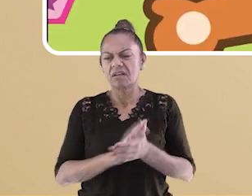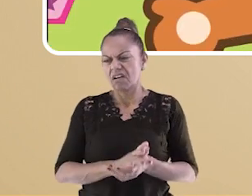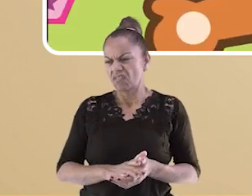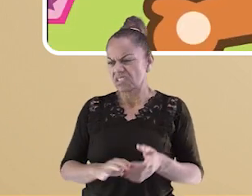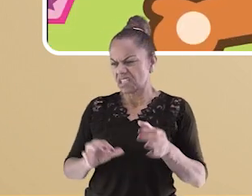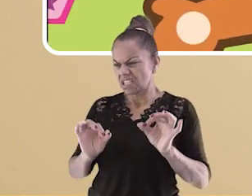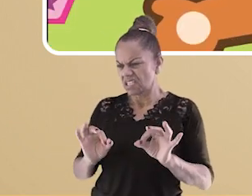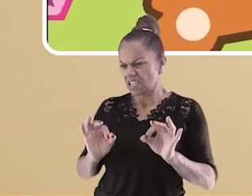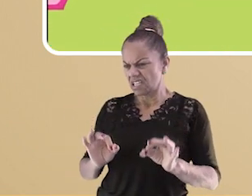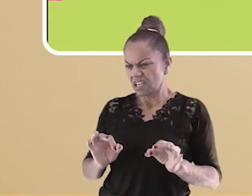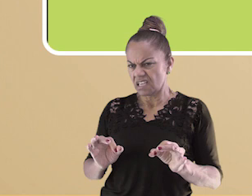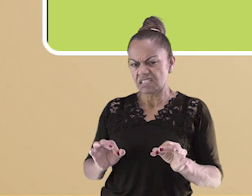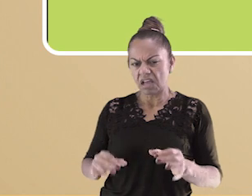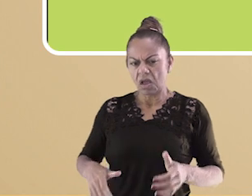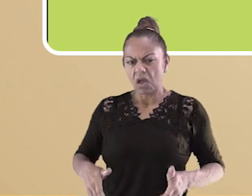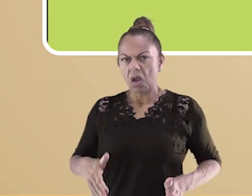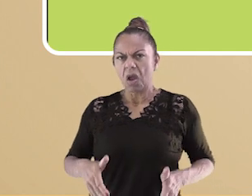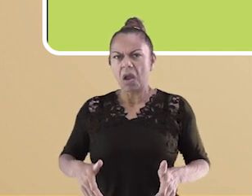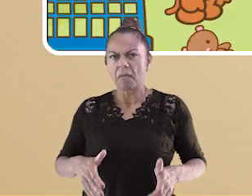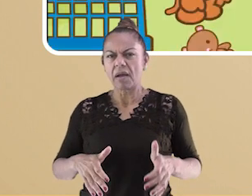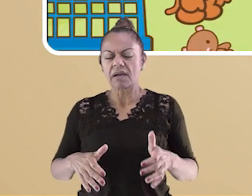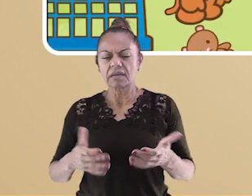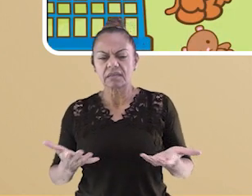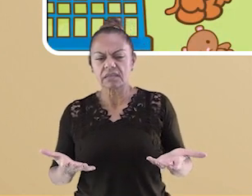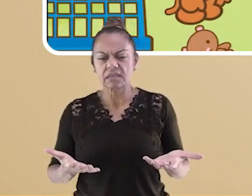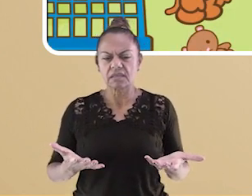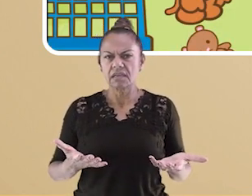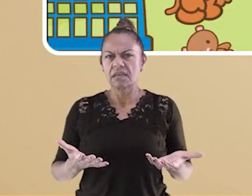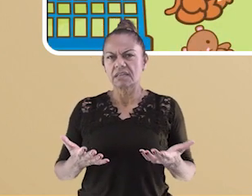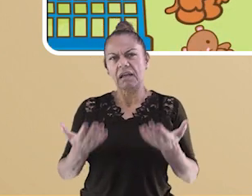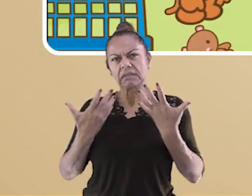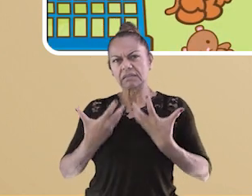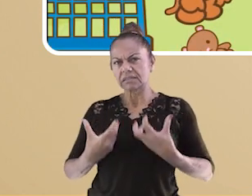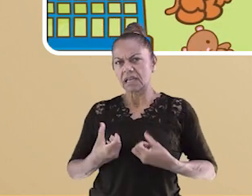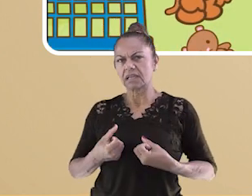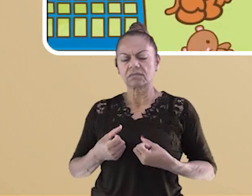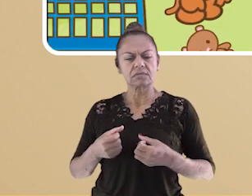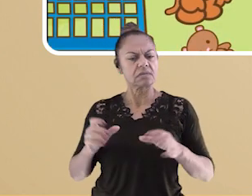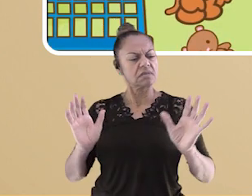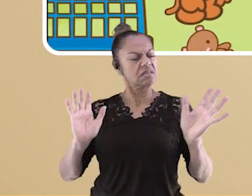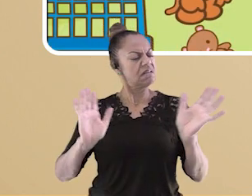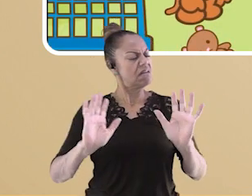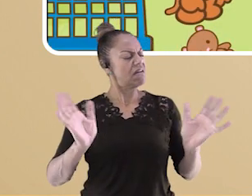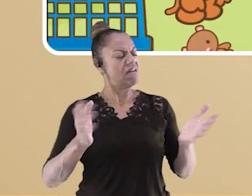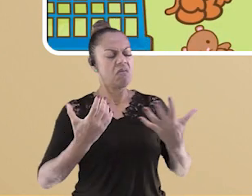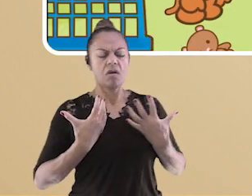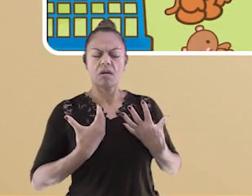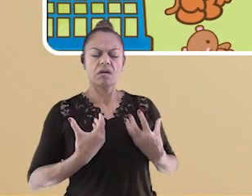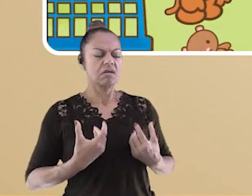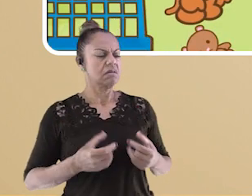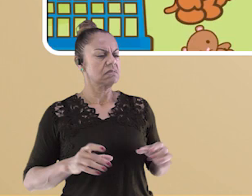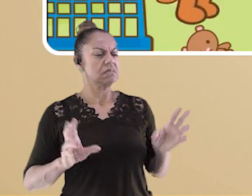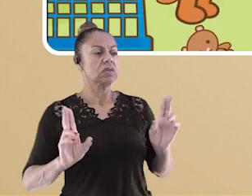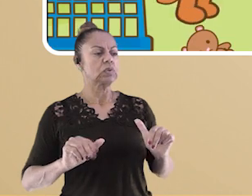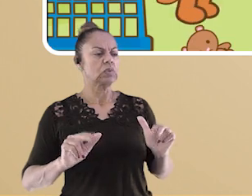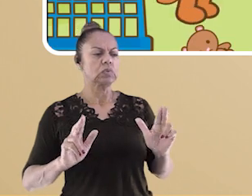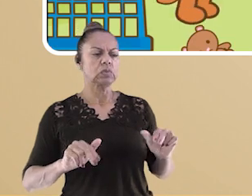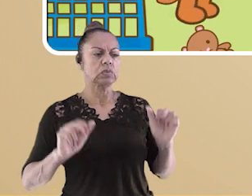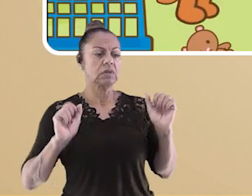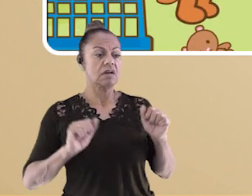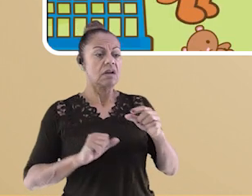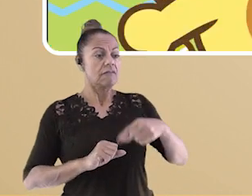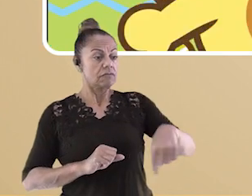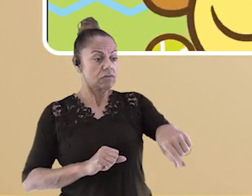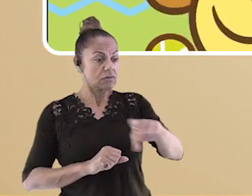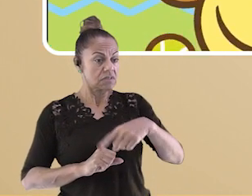não se cansou de juntar brinquedos que nem a gente? Máquinas nunca cansam. Léo, você fica encarregado de